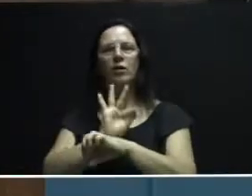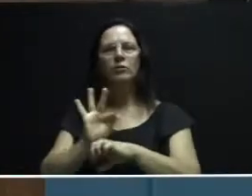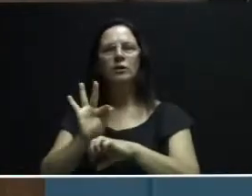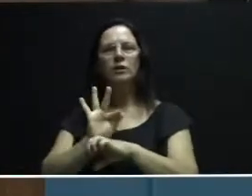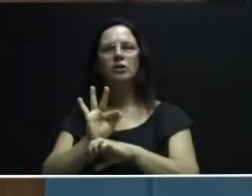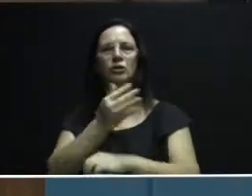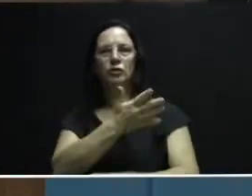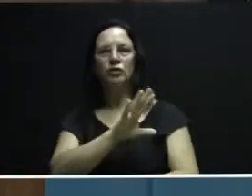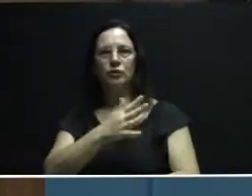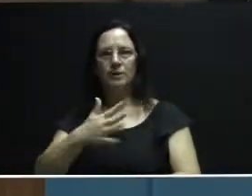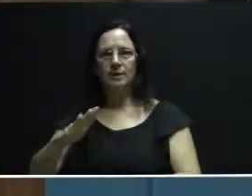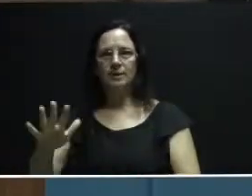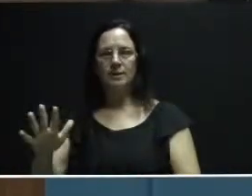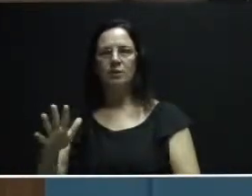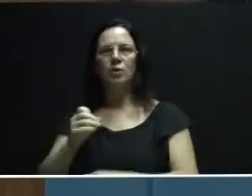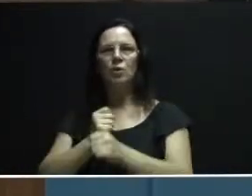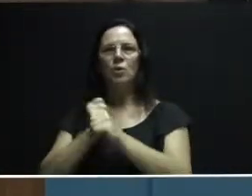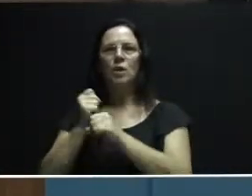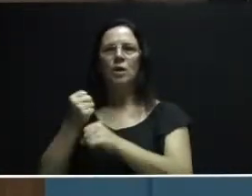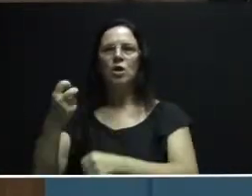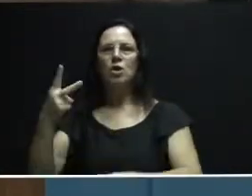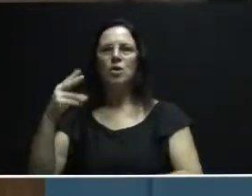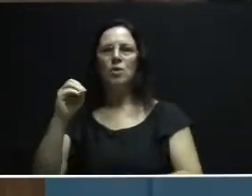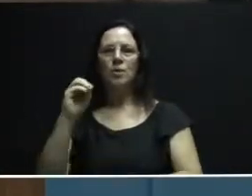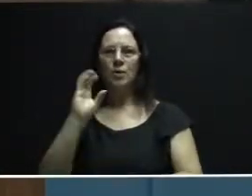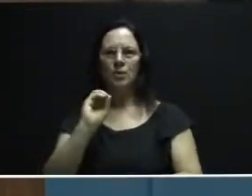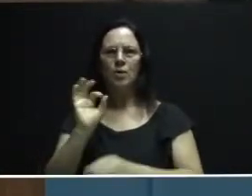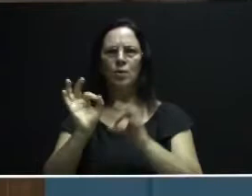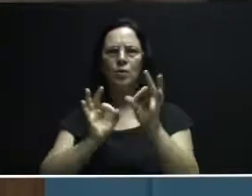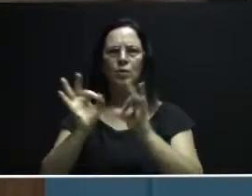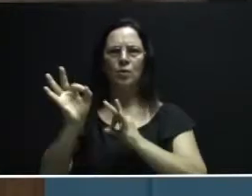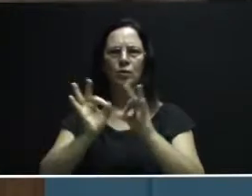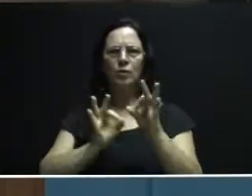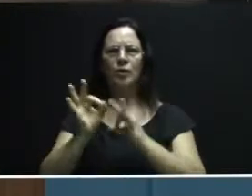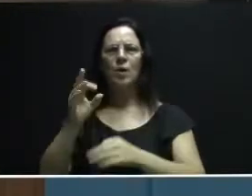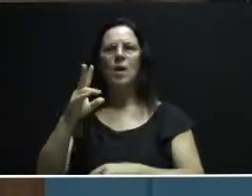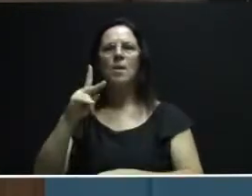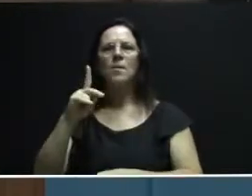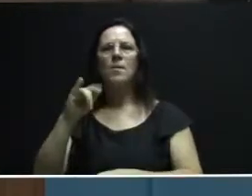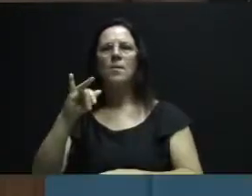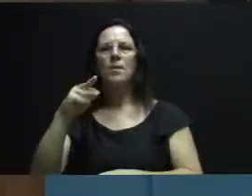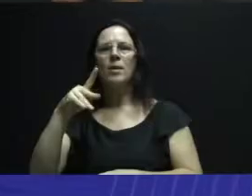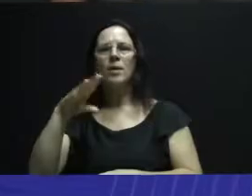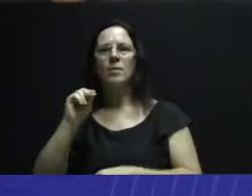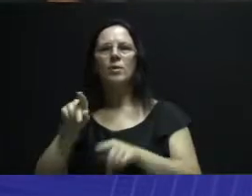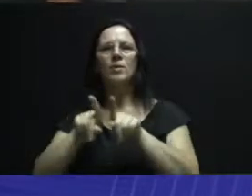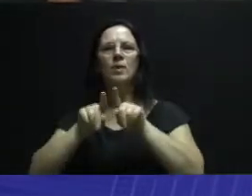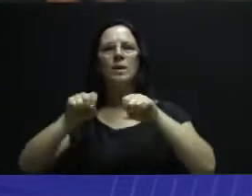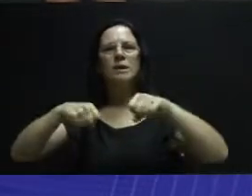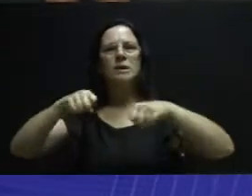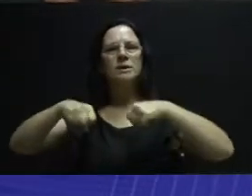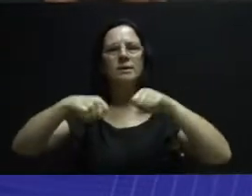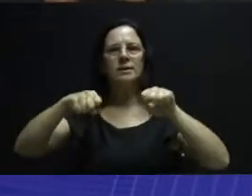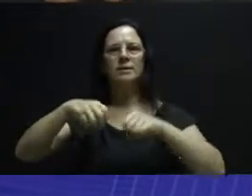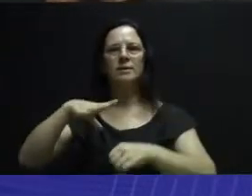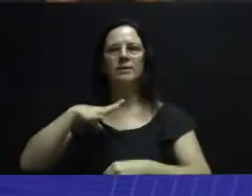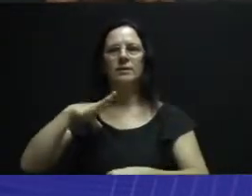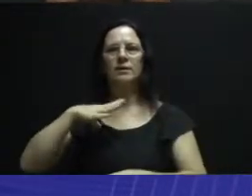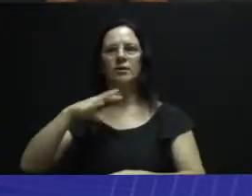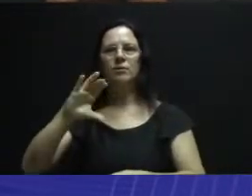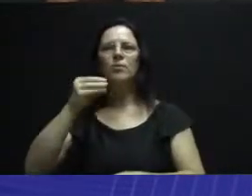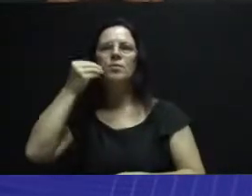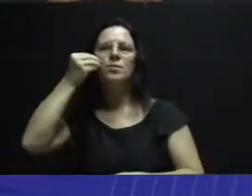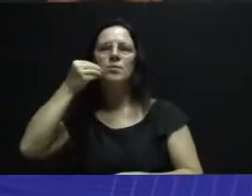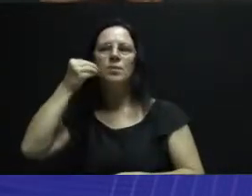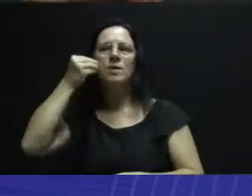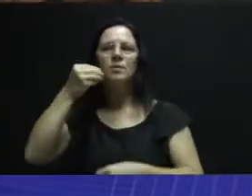Física de Santos, em 2000. Coordenou a equipe de pedestrianismo e ciclismo de Cubatão. Sua